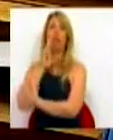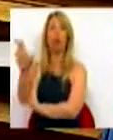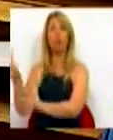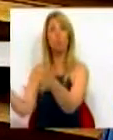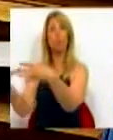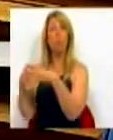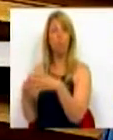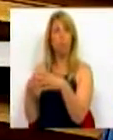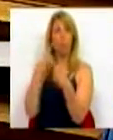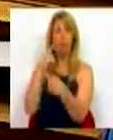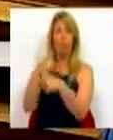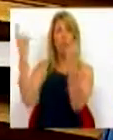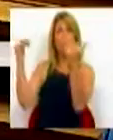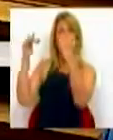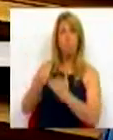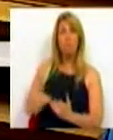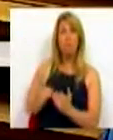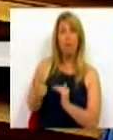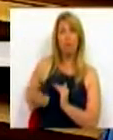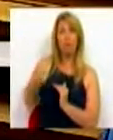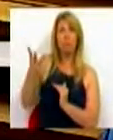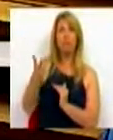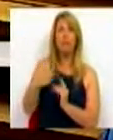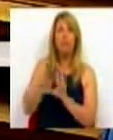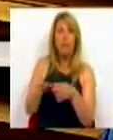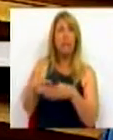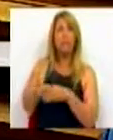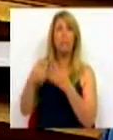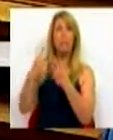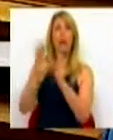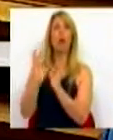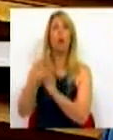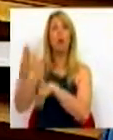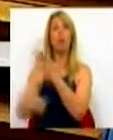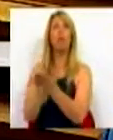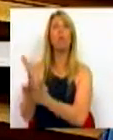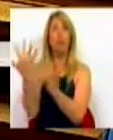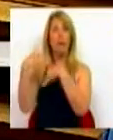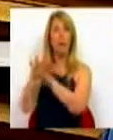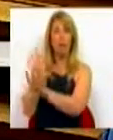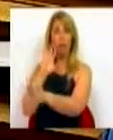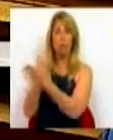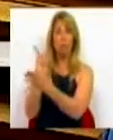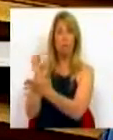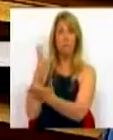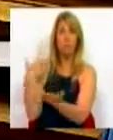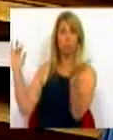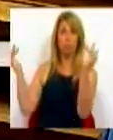evidente redução do número de vulgares em equipas de cuidados continuados integrados nos últimos 2 anos. No final de